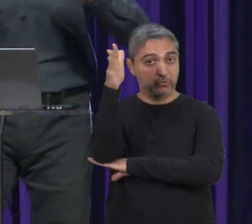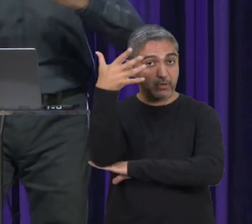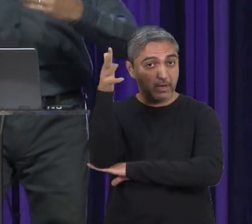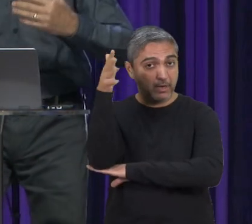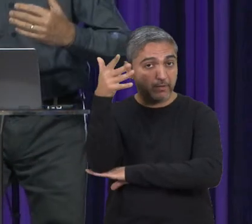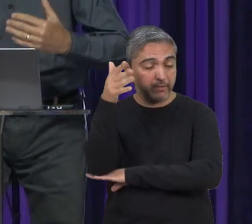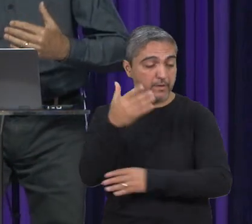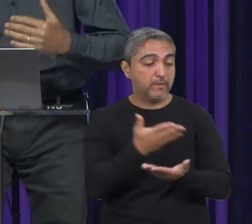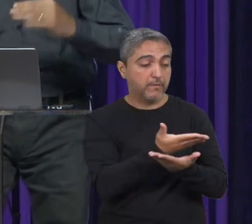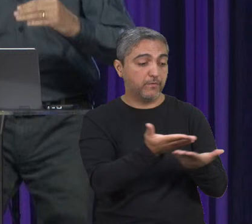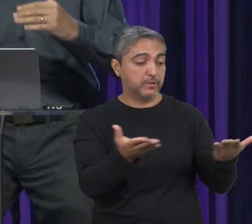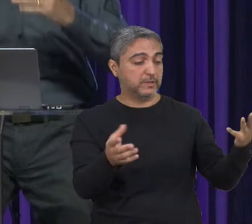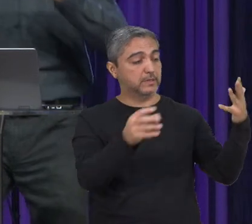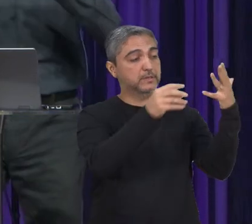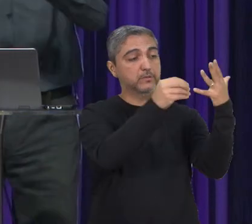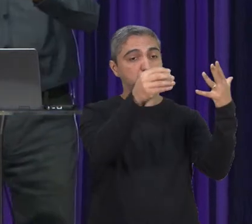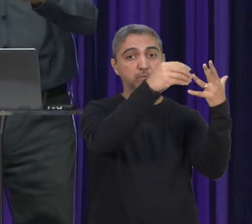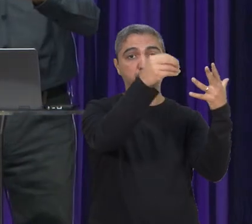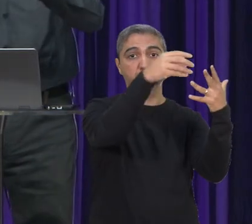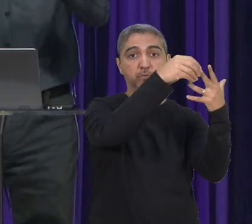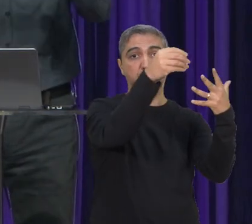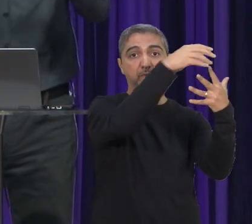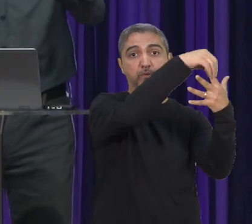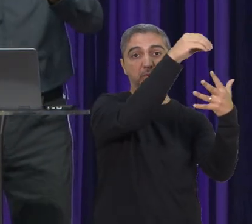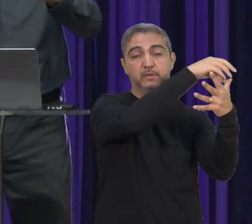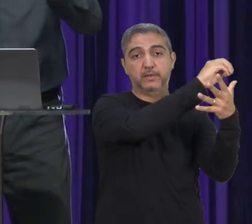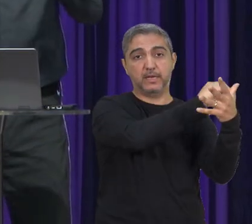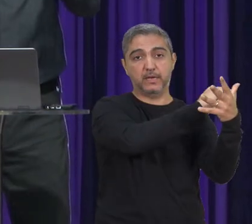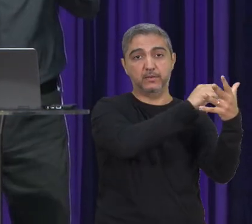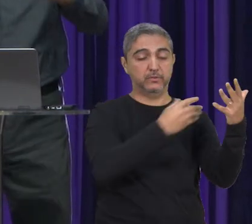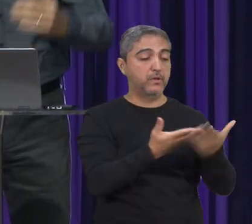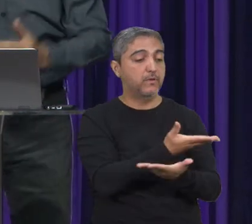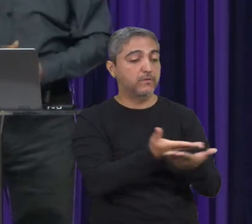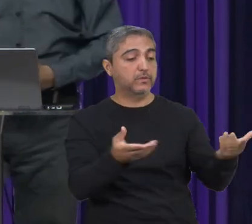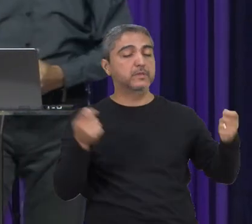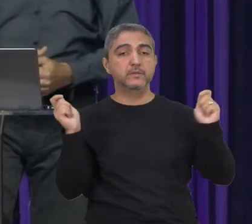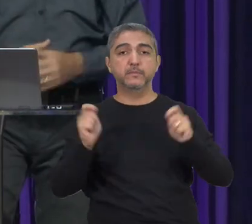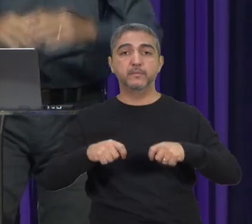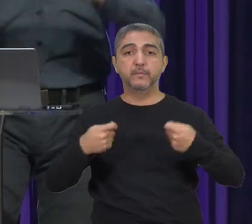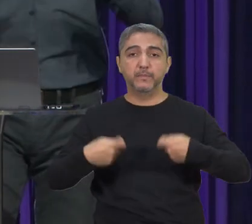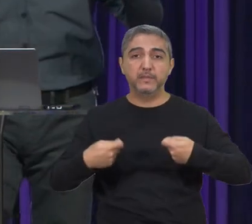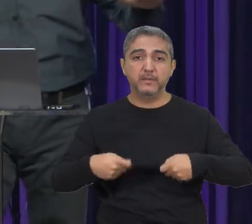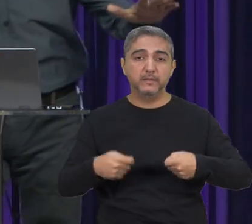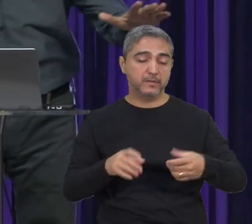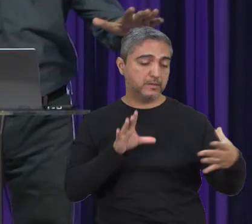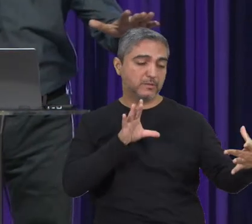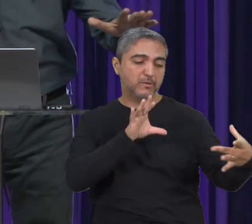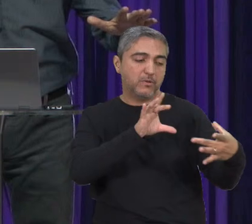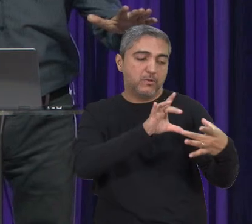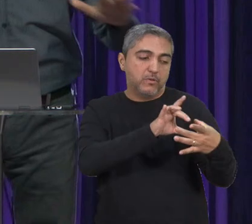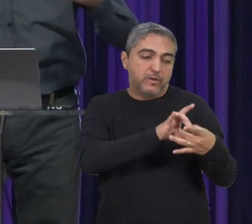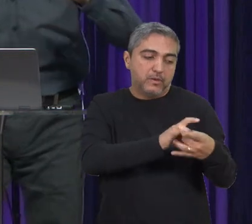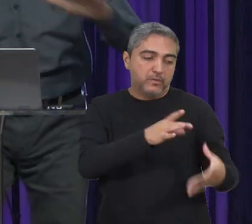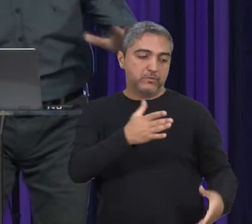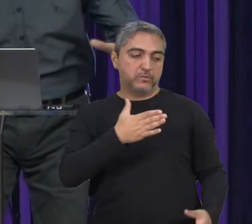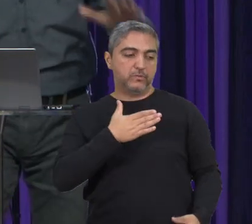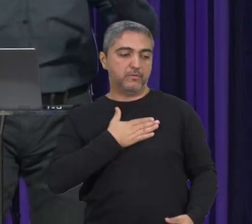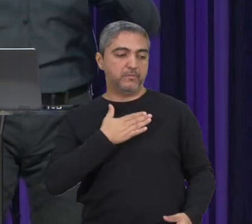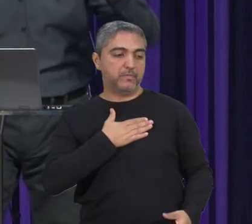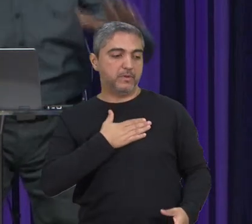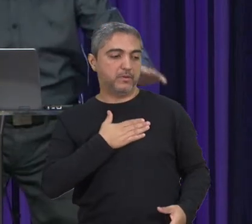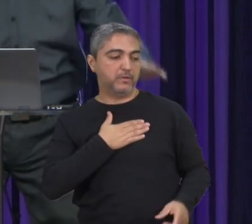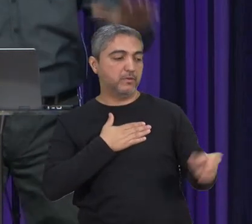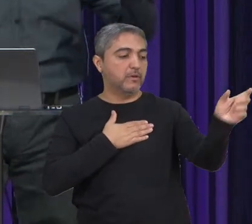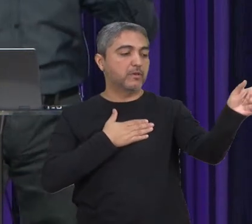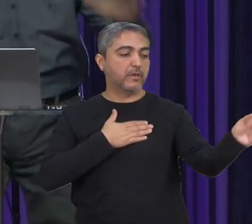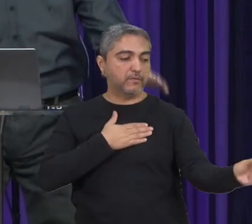Quem permanece em mim e eu nele ama muito, pois sem mim vocês